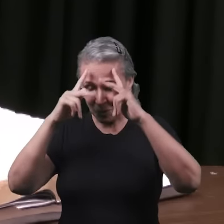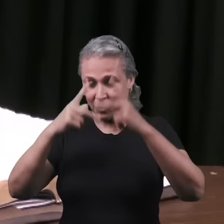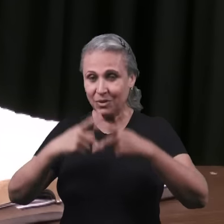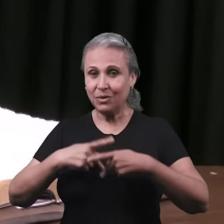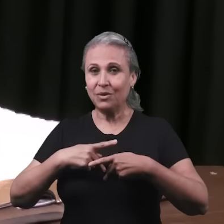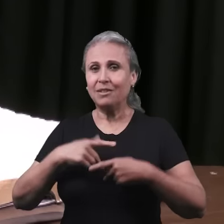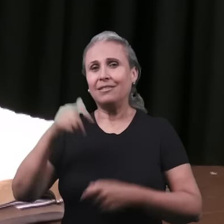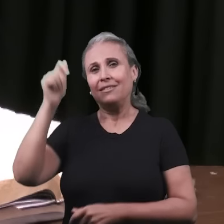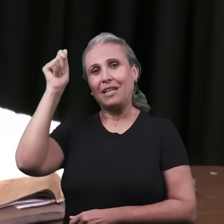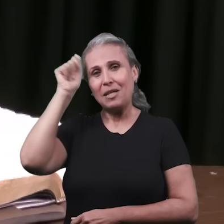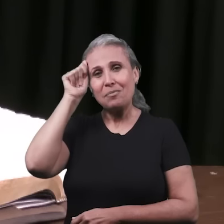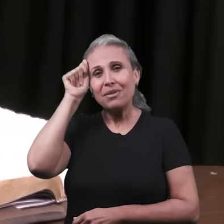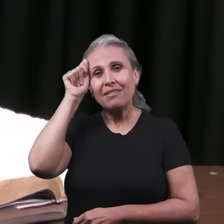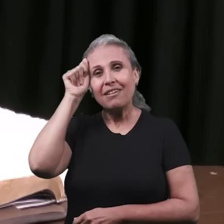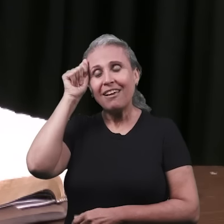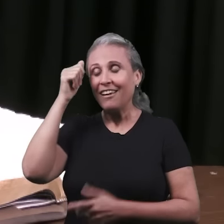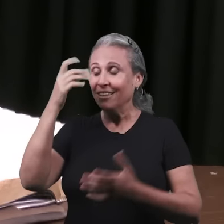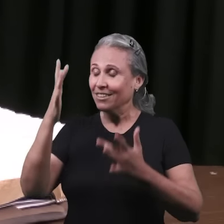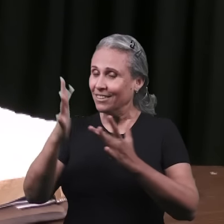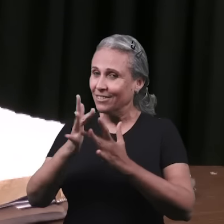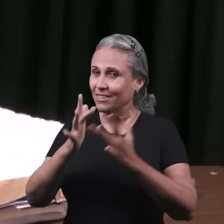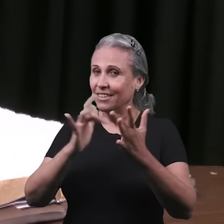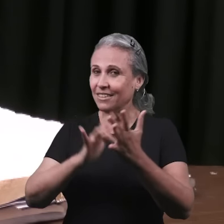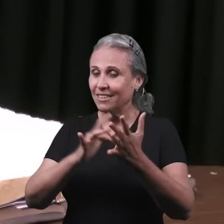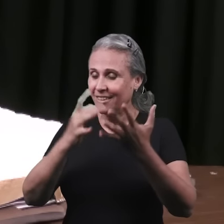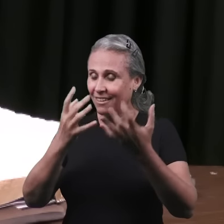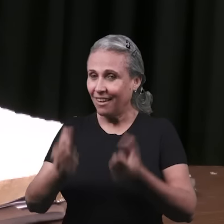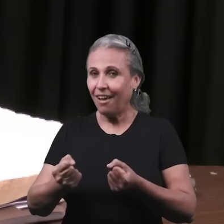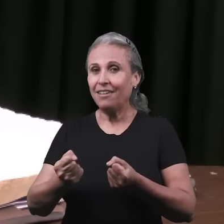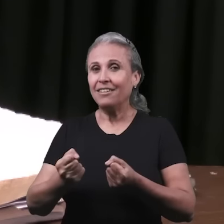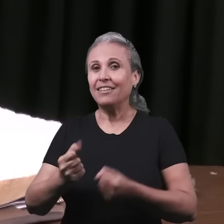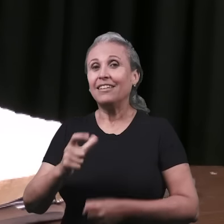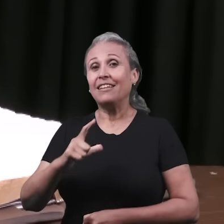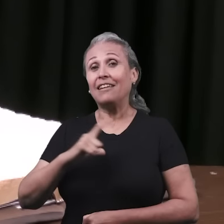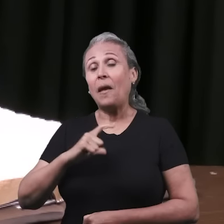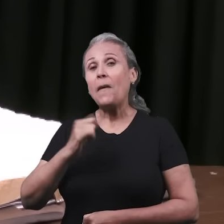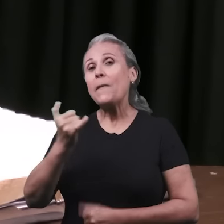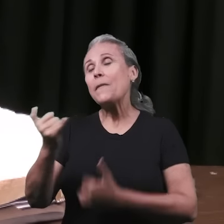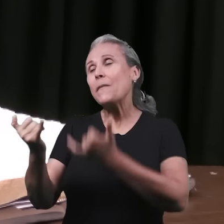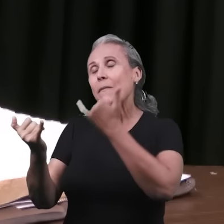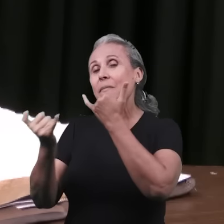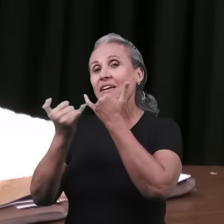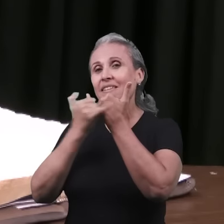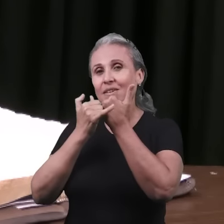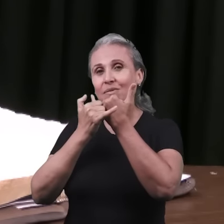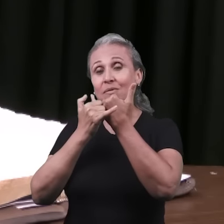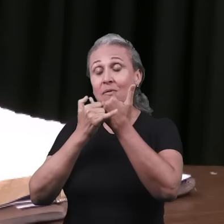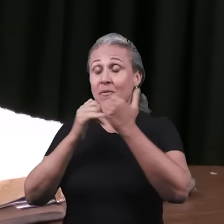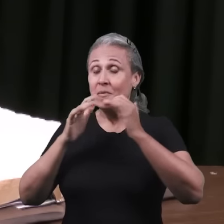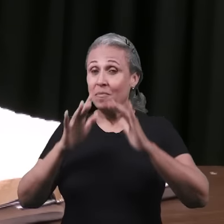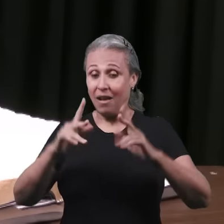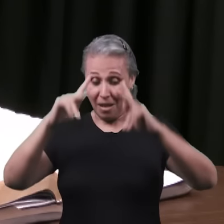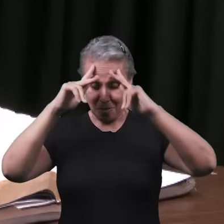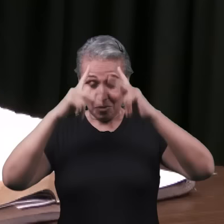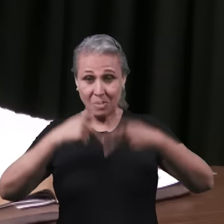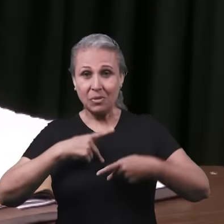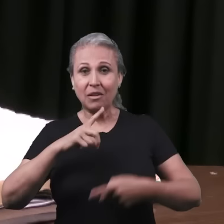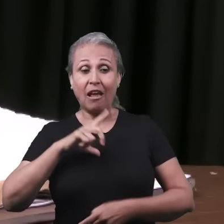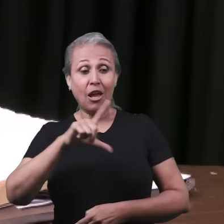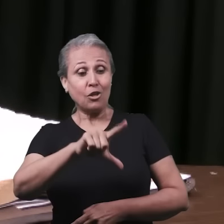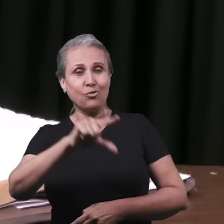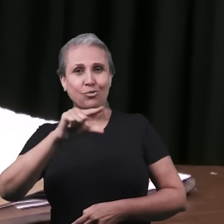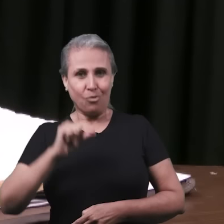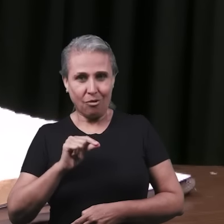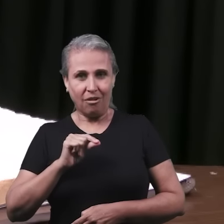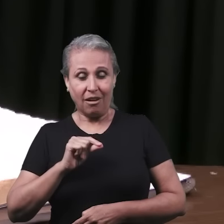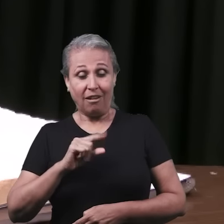o homem ele faz as suas escolhas. Como Judas, ele fez a sua escolha. E as escolhas que nós fazemos